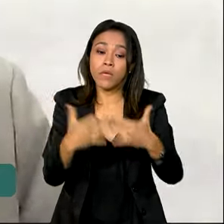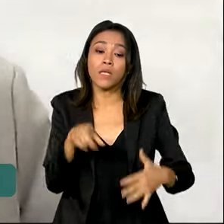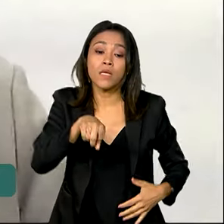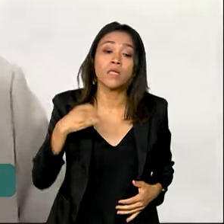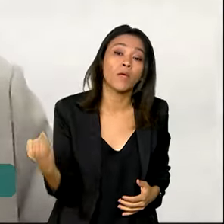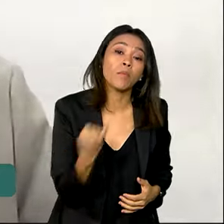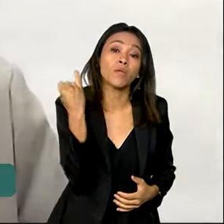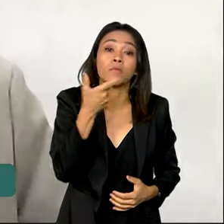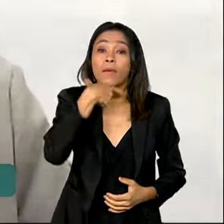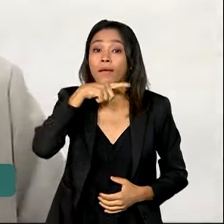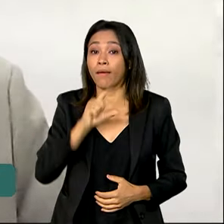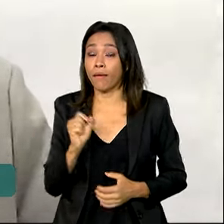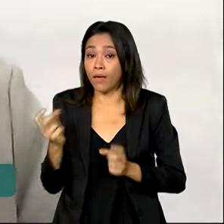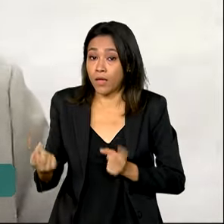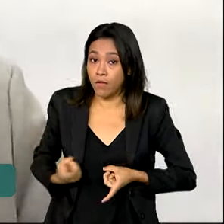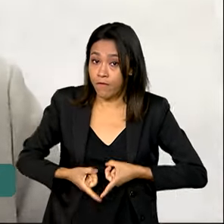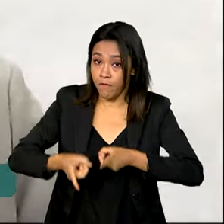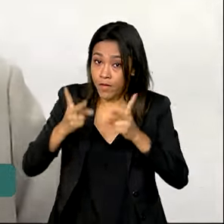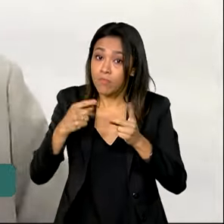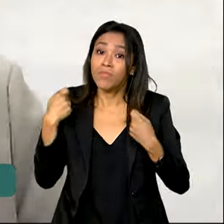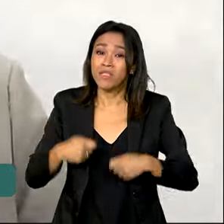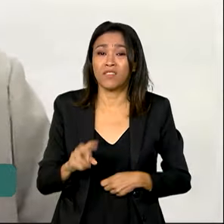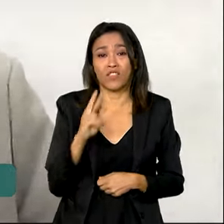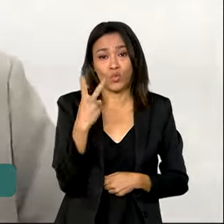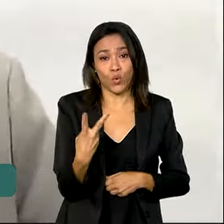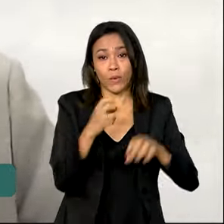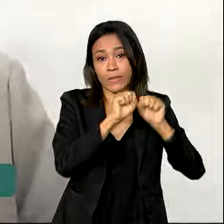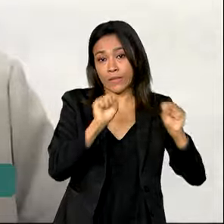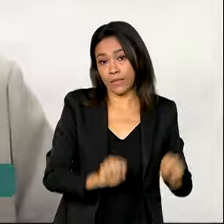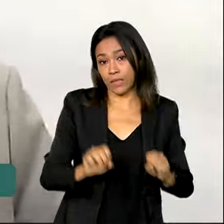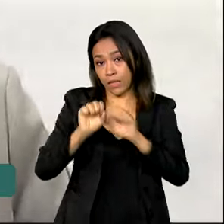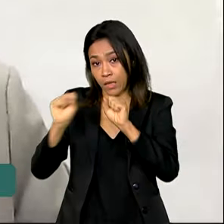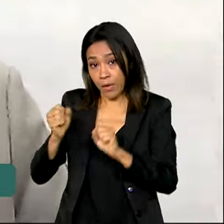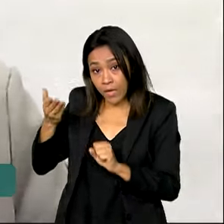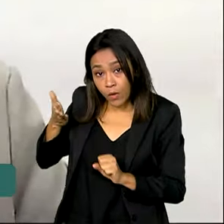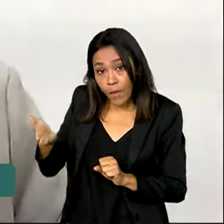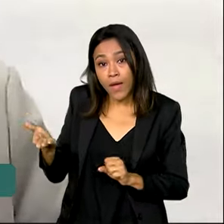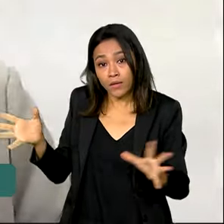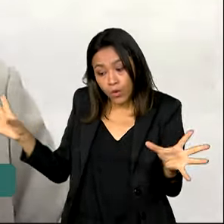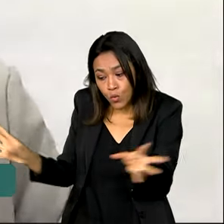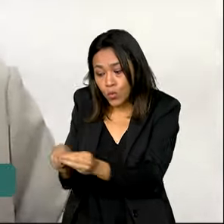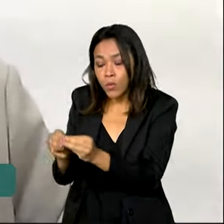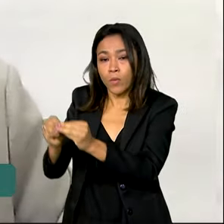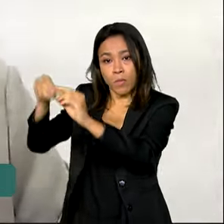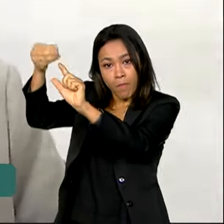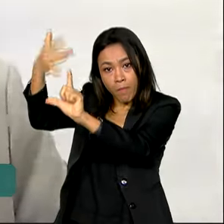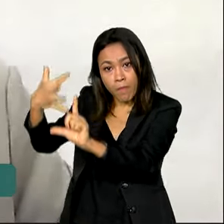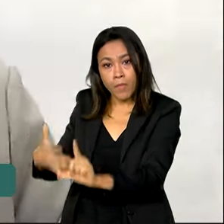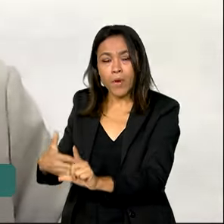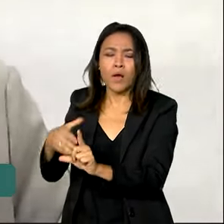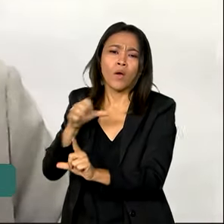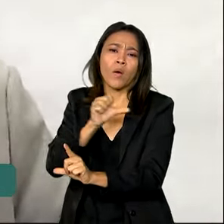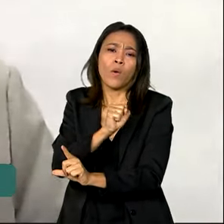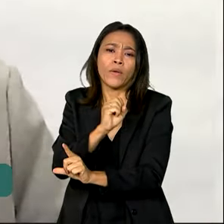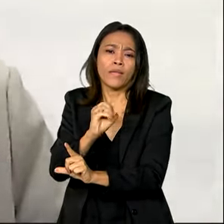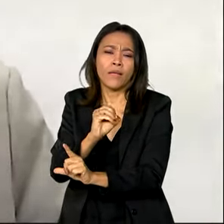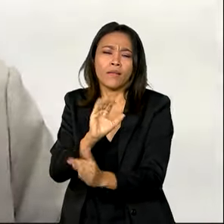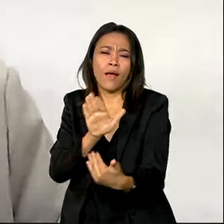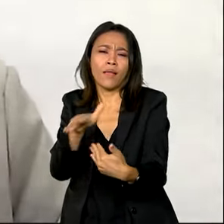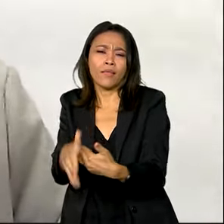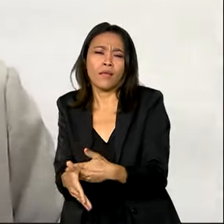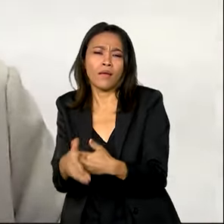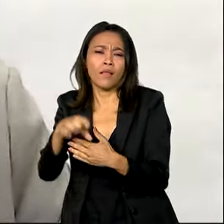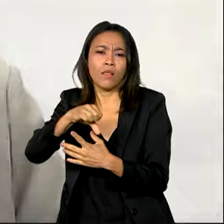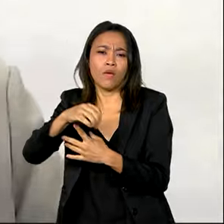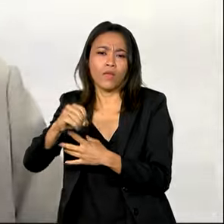quem exporta precisa desses dois sistemas, e com essa plataforma nós vamos reduzir de 80% a 90% os tempos de